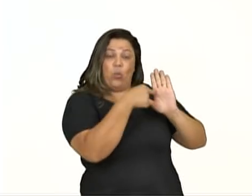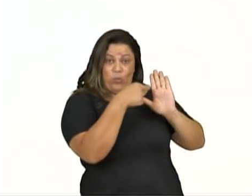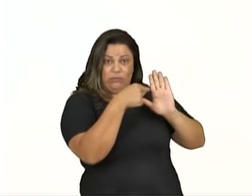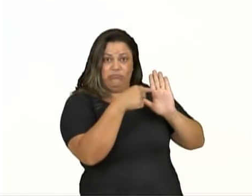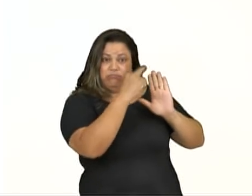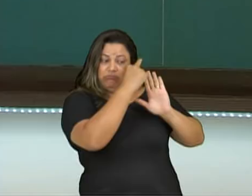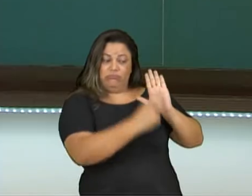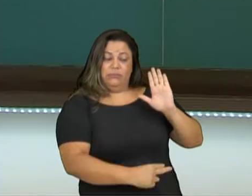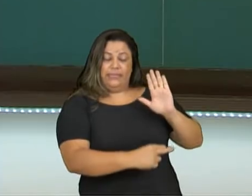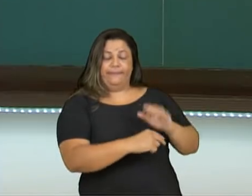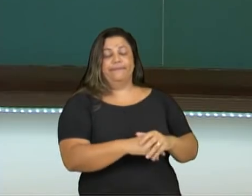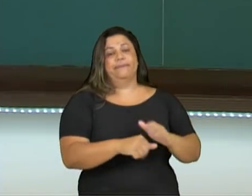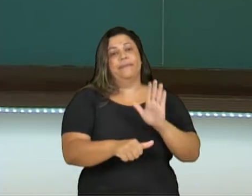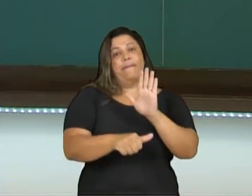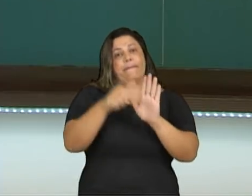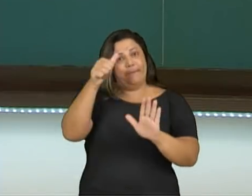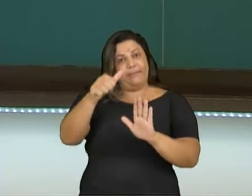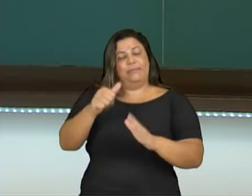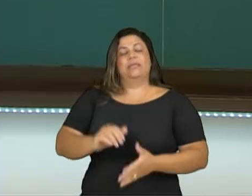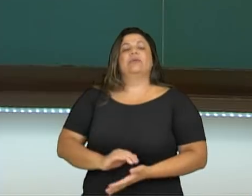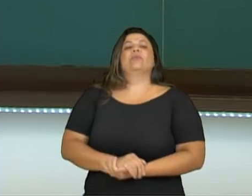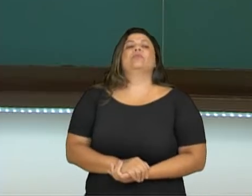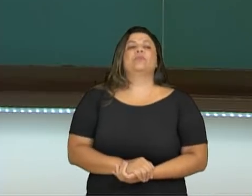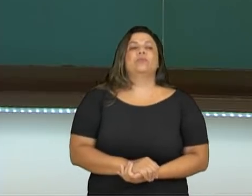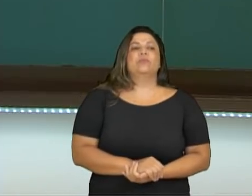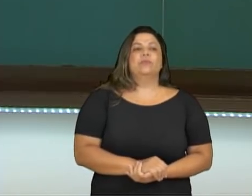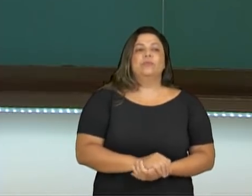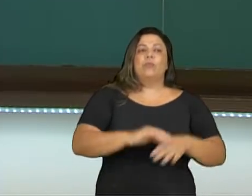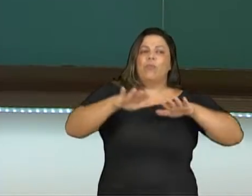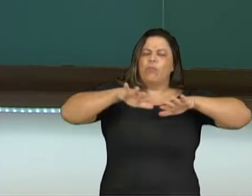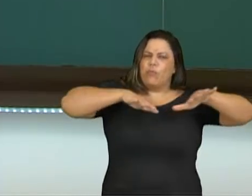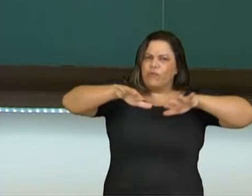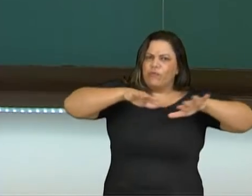indicada. Então, primeiro movimento,